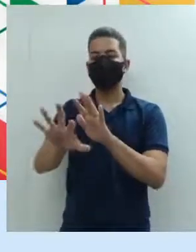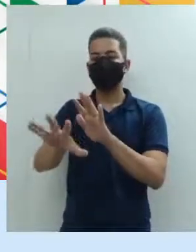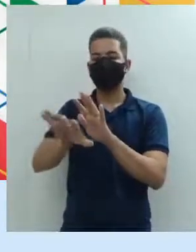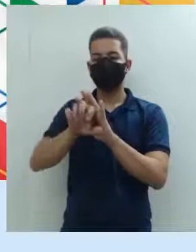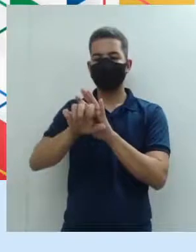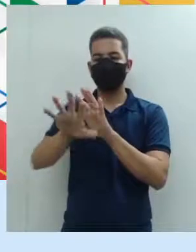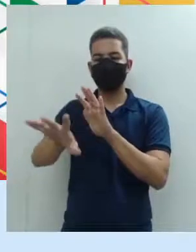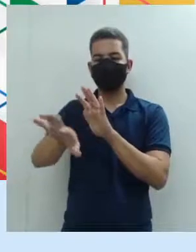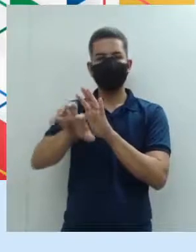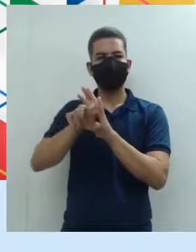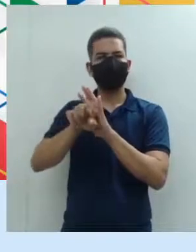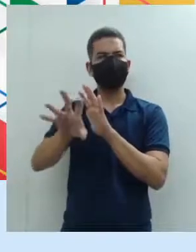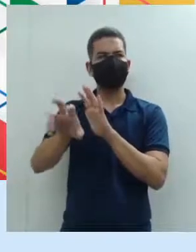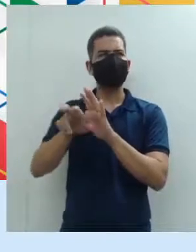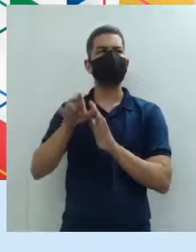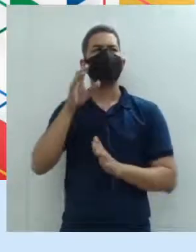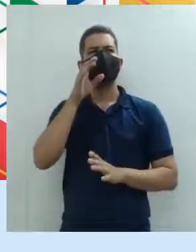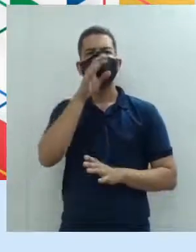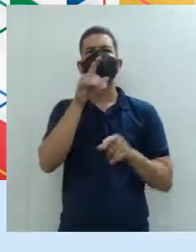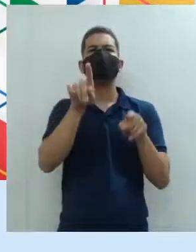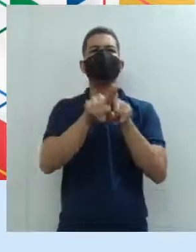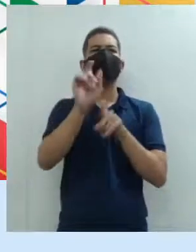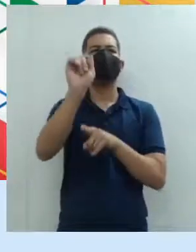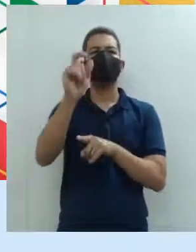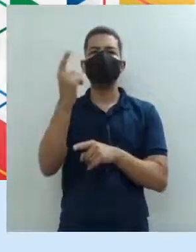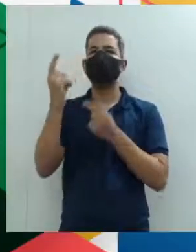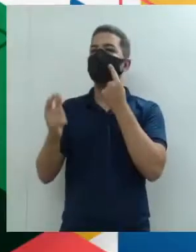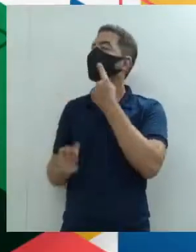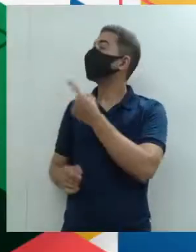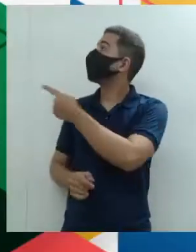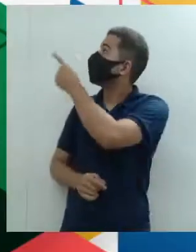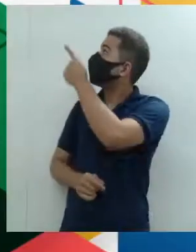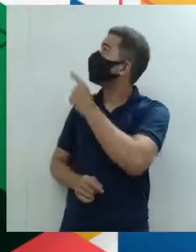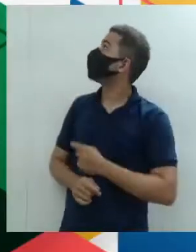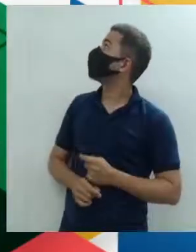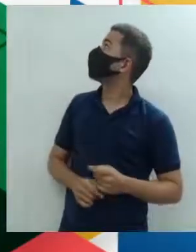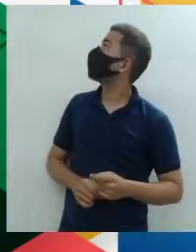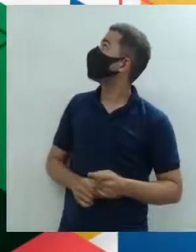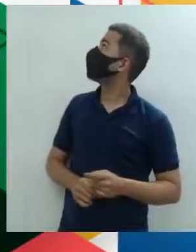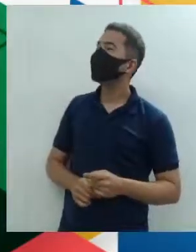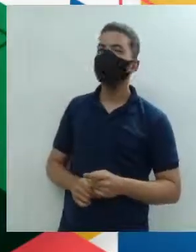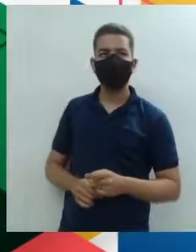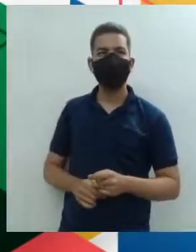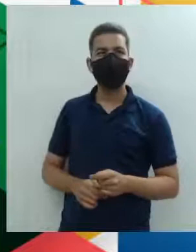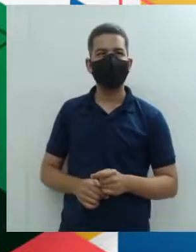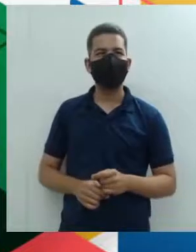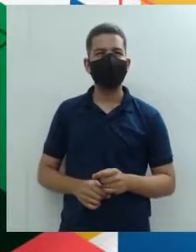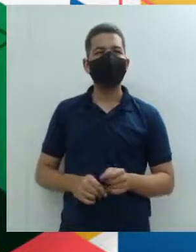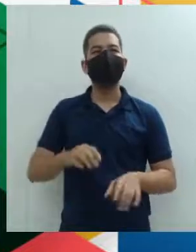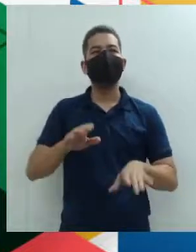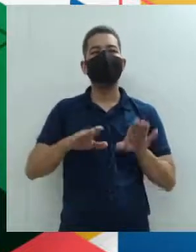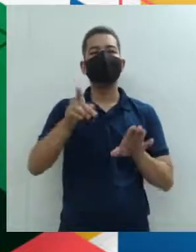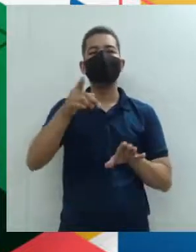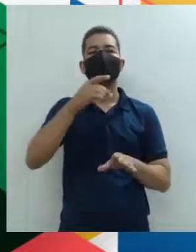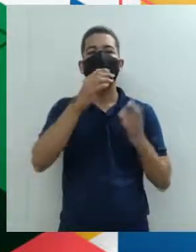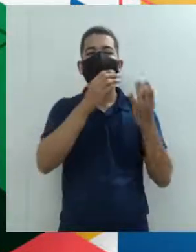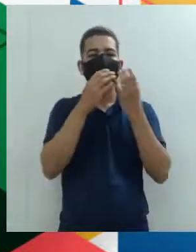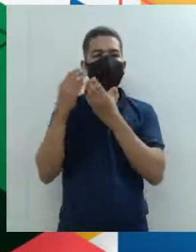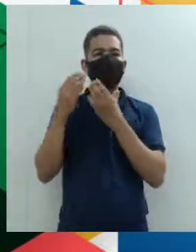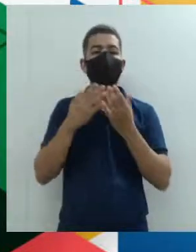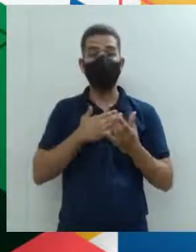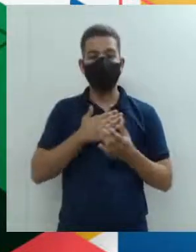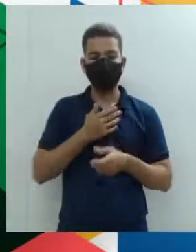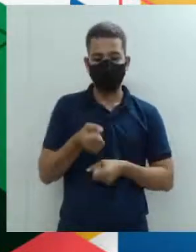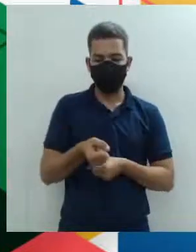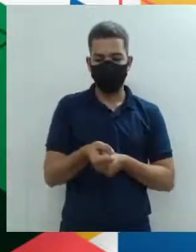exemplo que eu já dei, você sente as ondas de calor chegando. Então, você que gosta de assar milho aí na fogueira, você vai sentir que